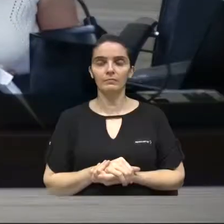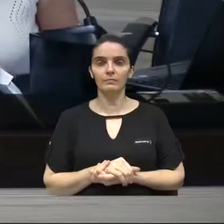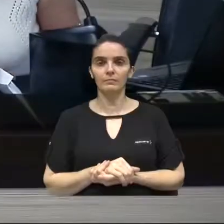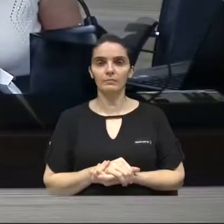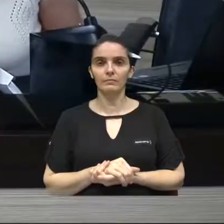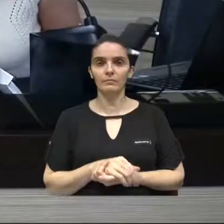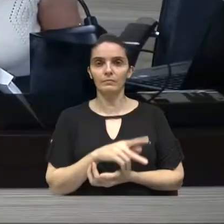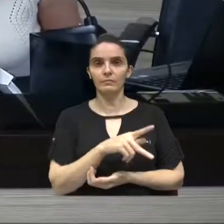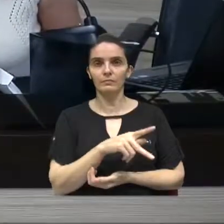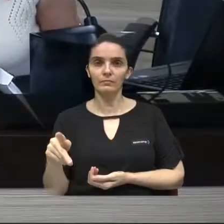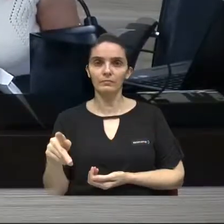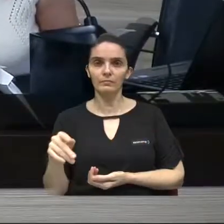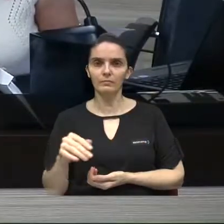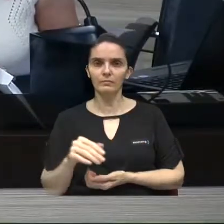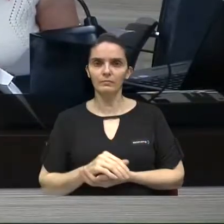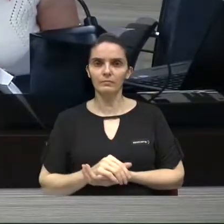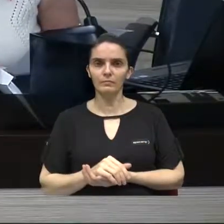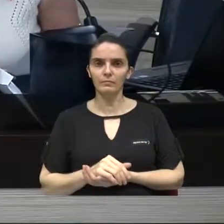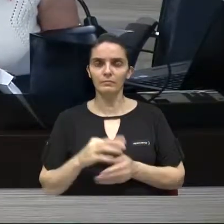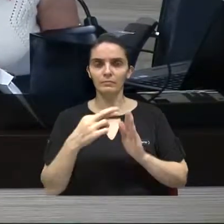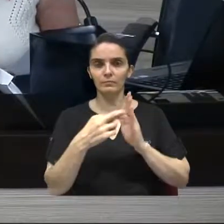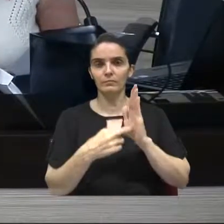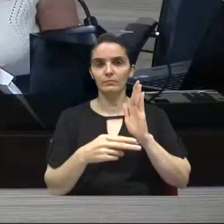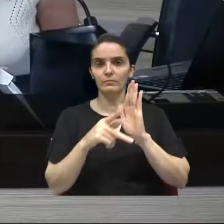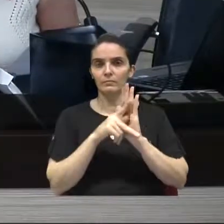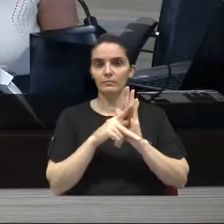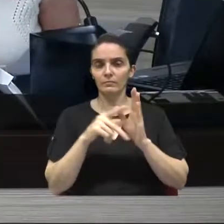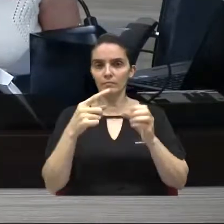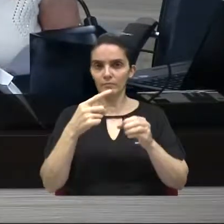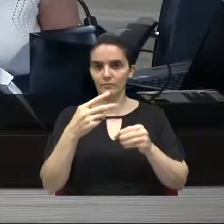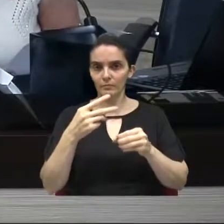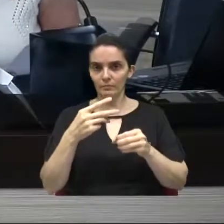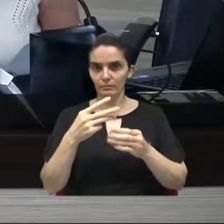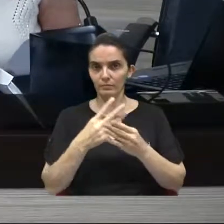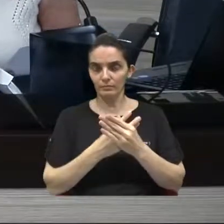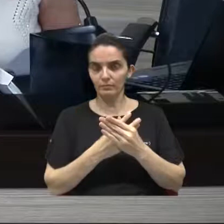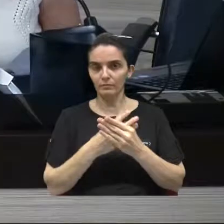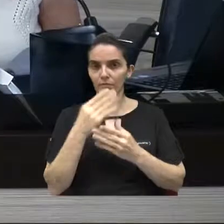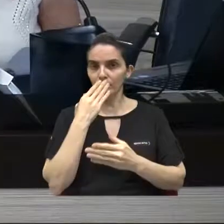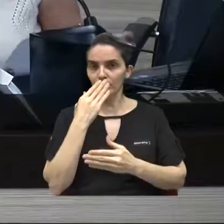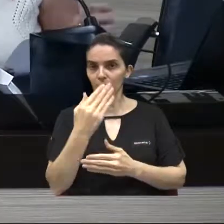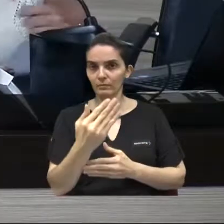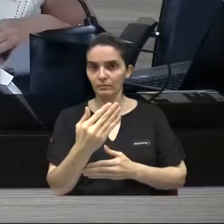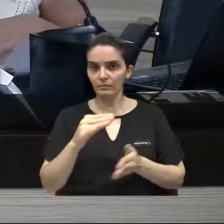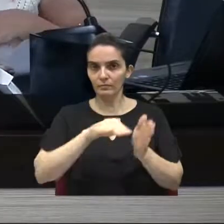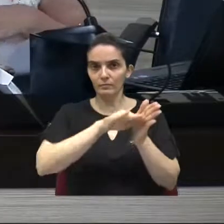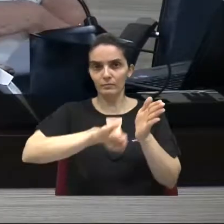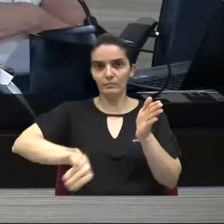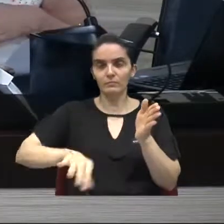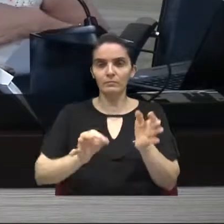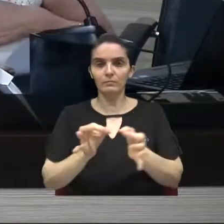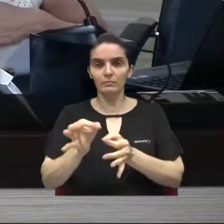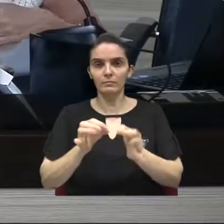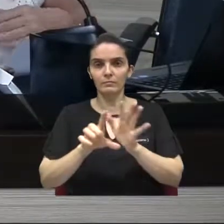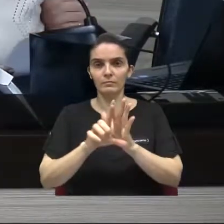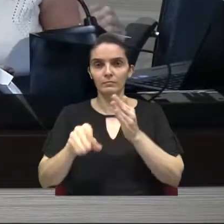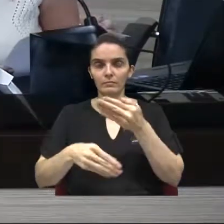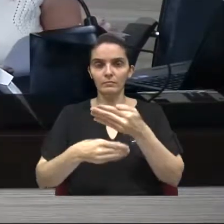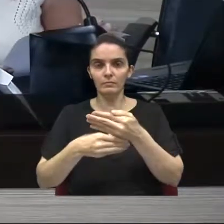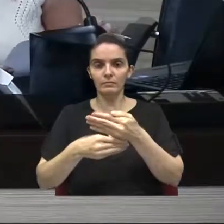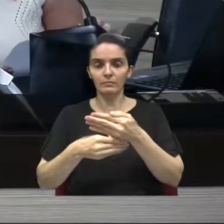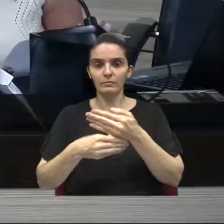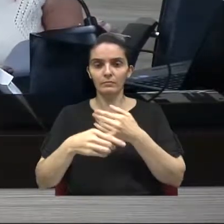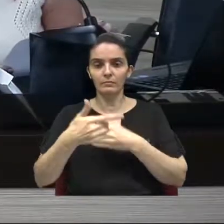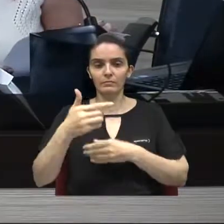Senhor presidente, em consonância com o regimento interno da Câmara Municipal de Limeira, venho por meio desse solicitar a retirada do projeto de lei complementar